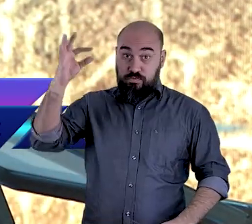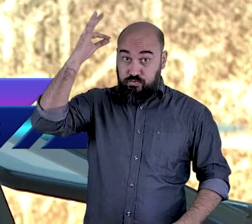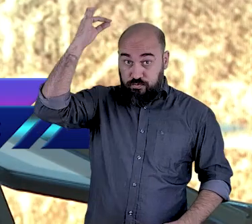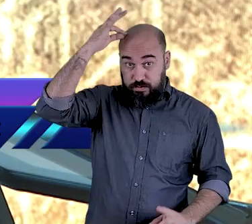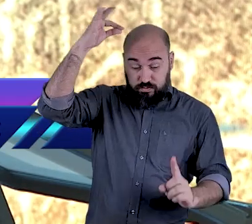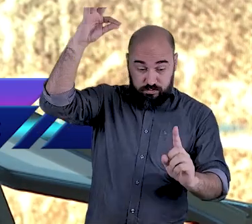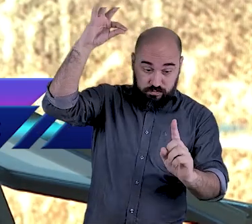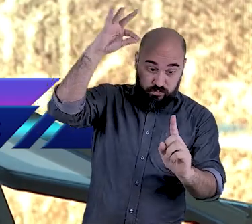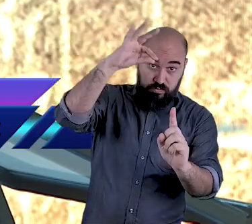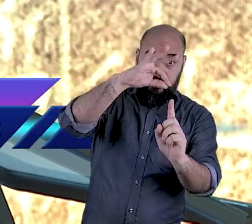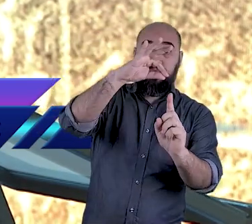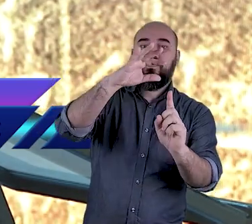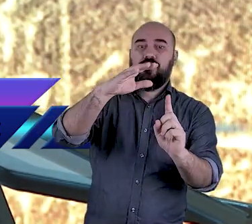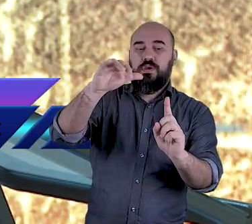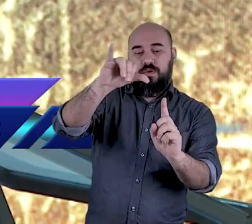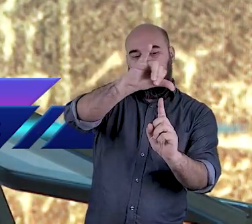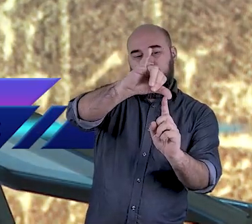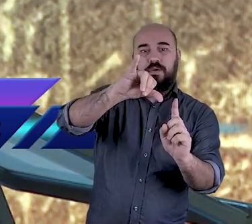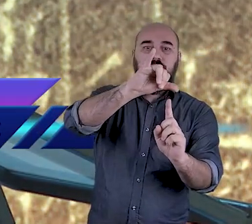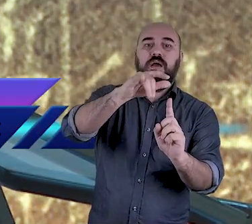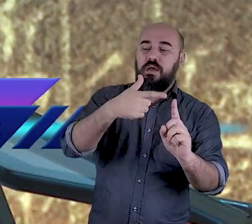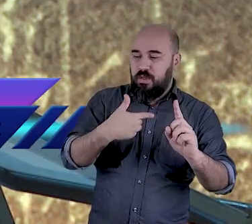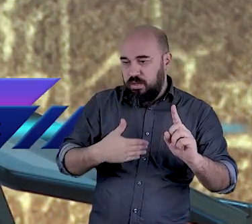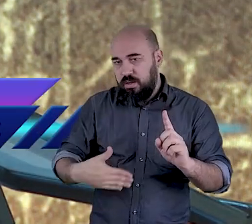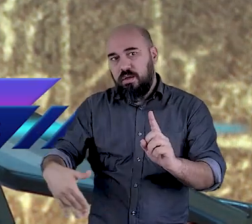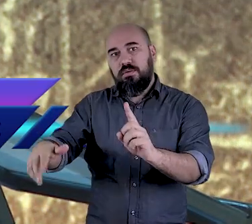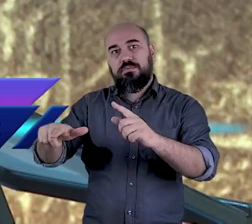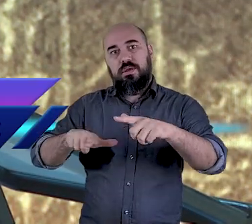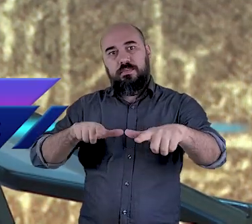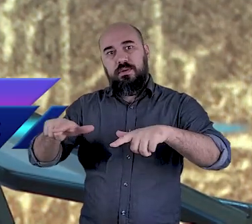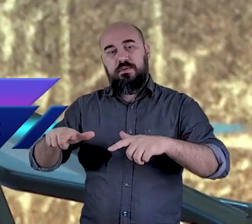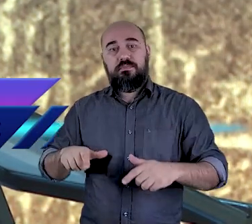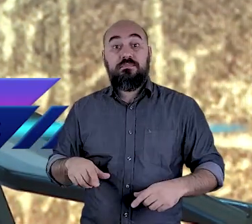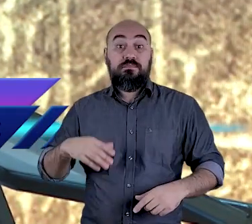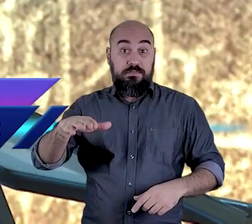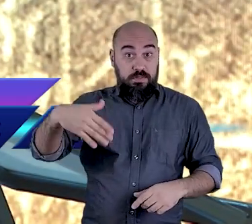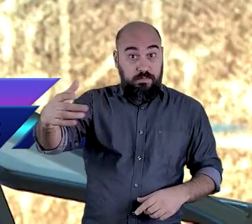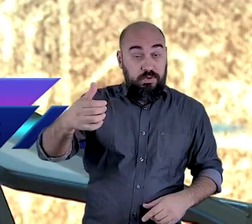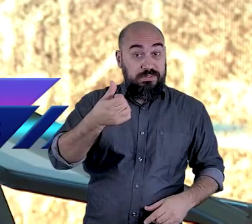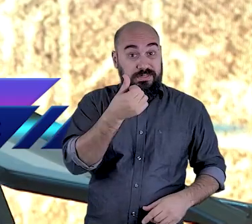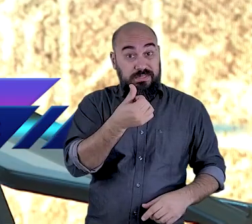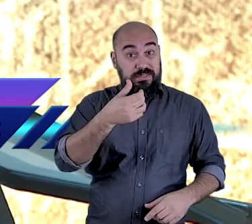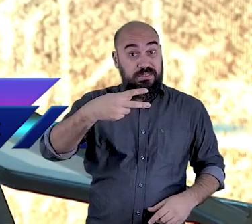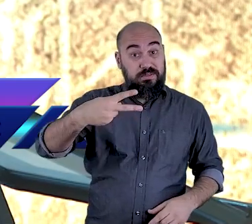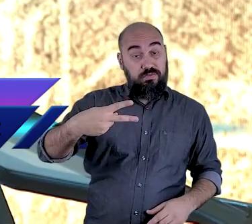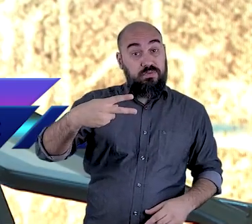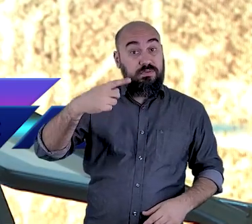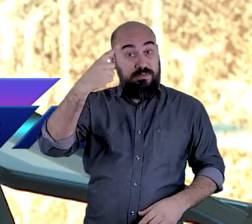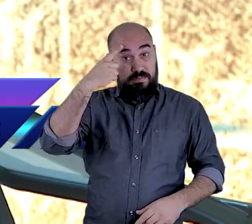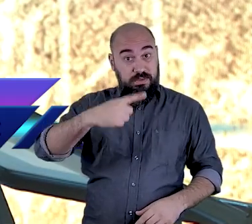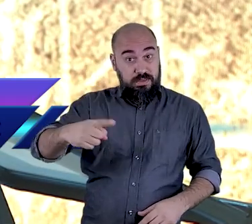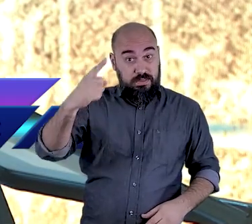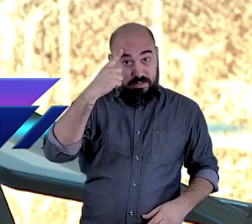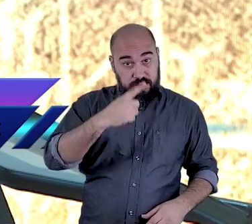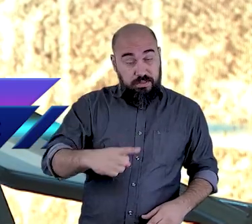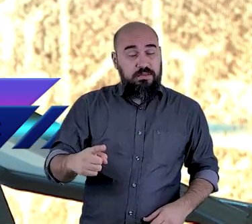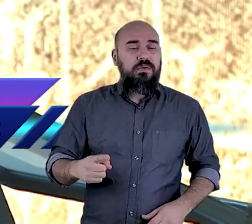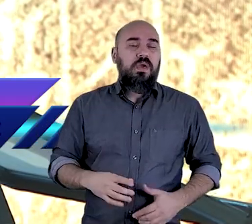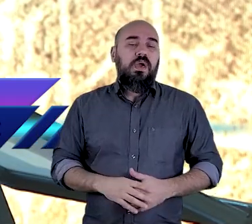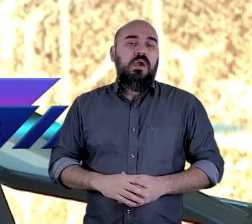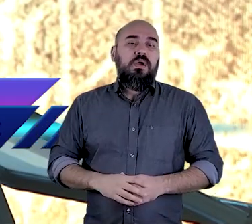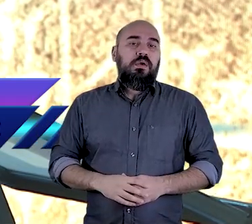depois das 62 semanas seria tirado o Cristo ungido